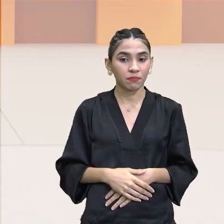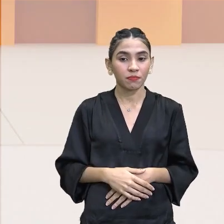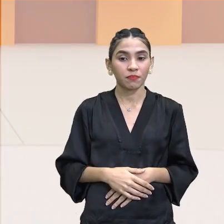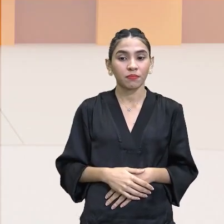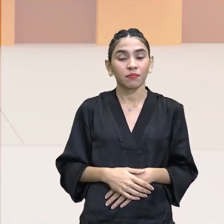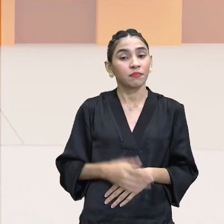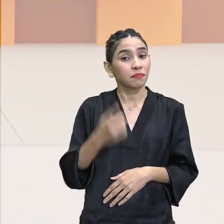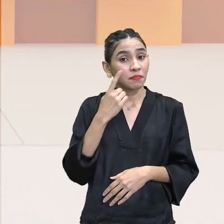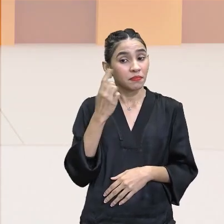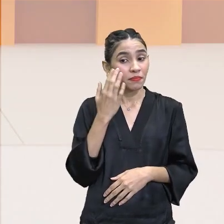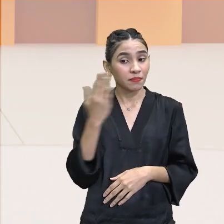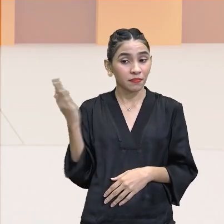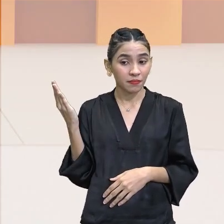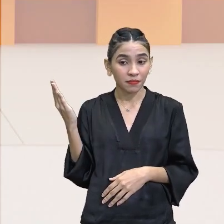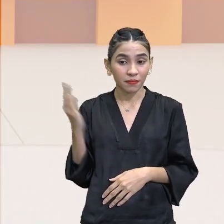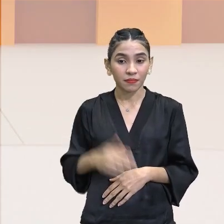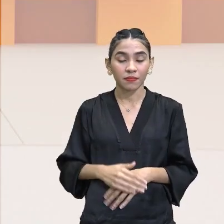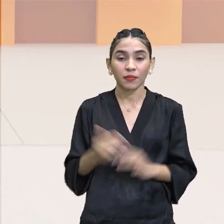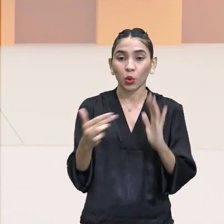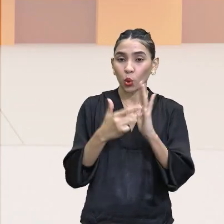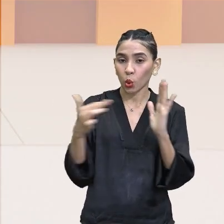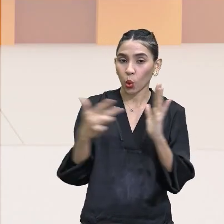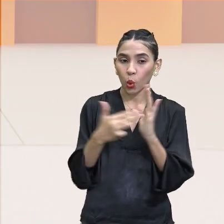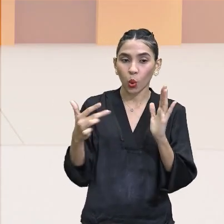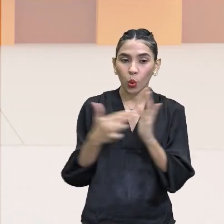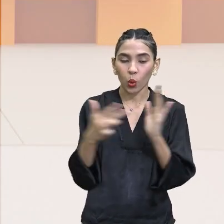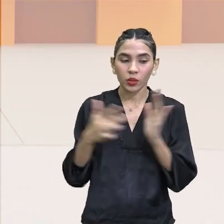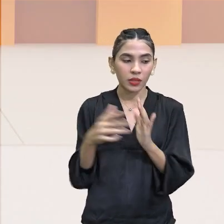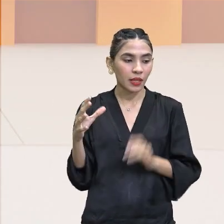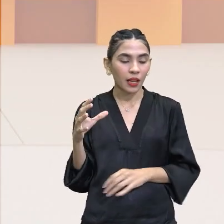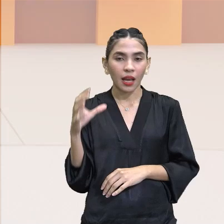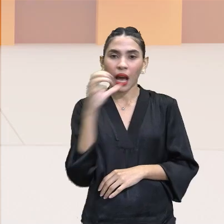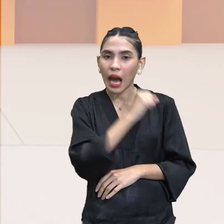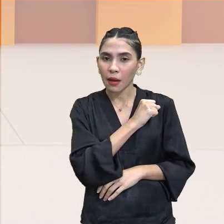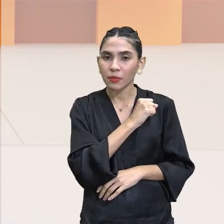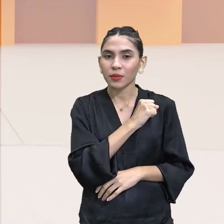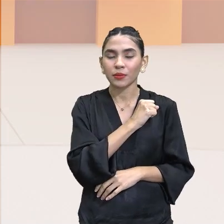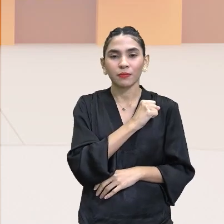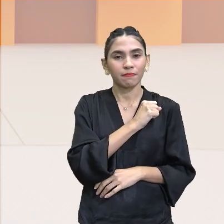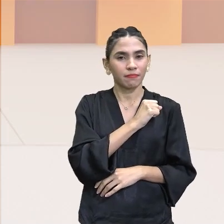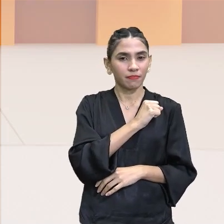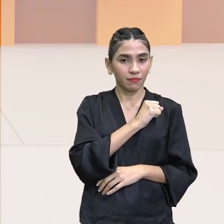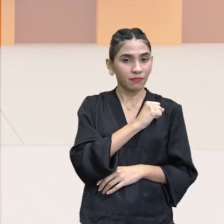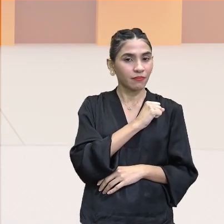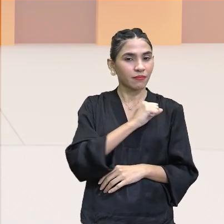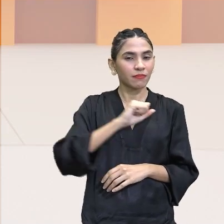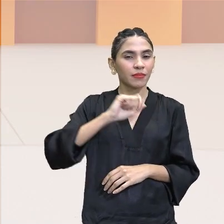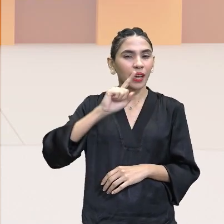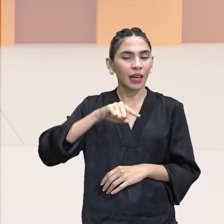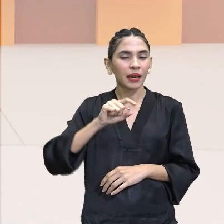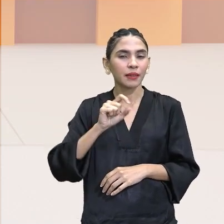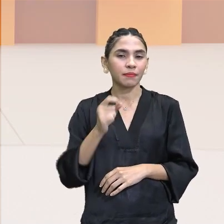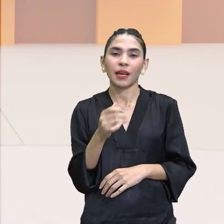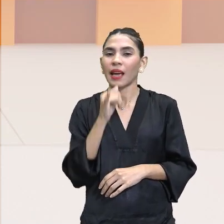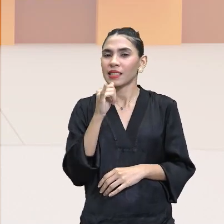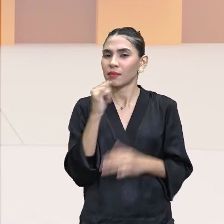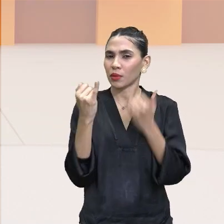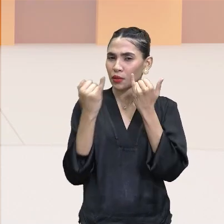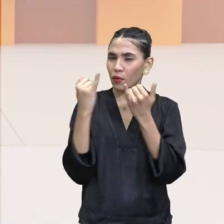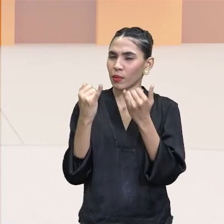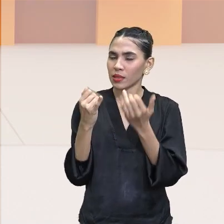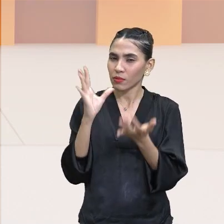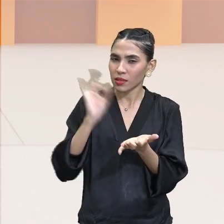esse primeiro elemento. As notícias que circulam de maneira muito rápida nem sempre se transformam em informação